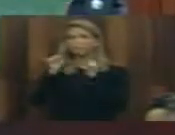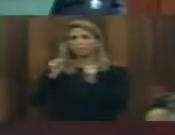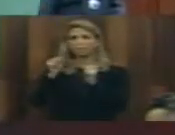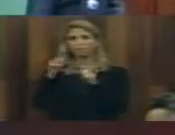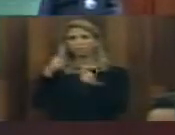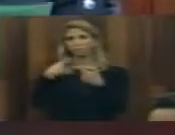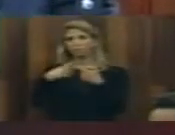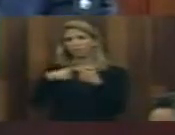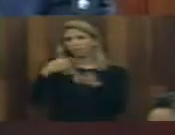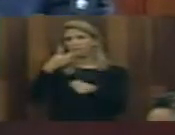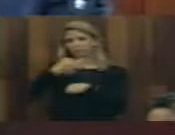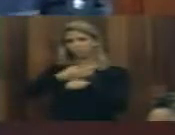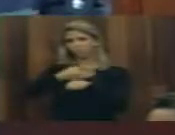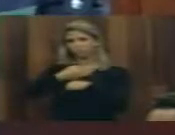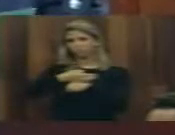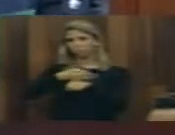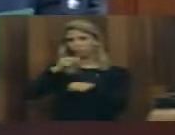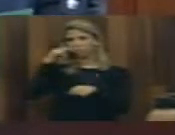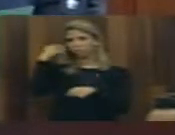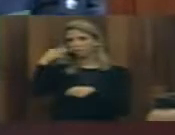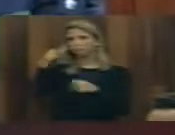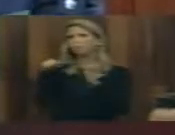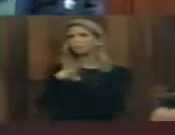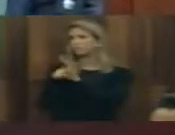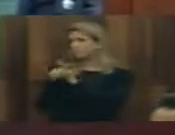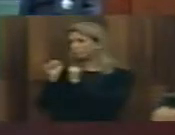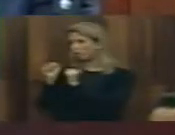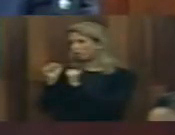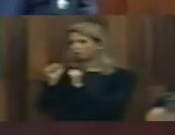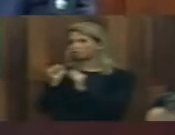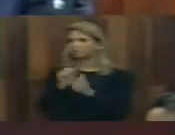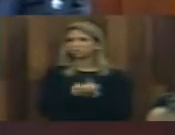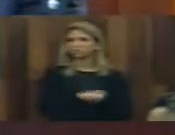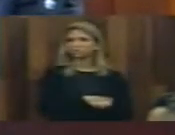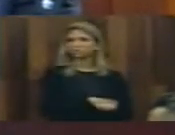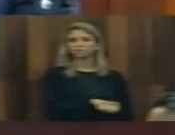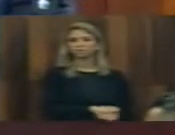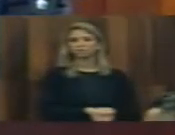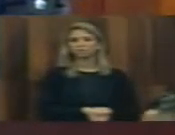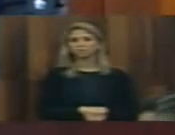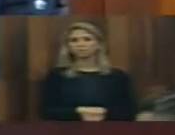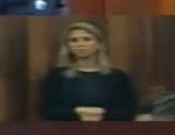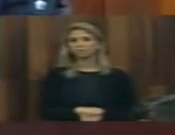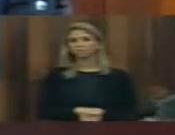plenário é soberano. Vota com ou não a presença do vereador.